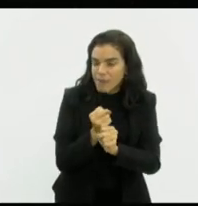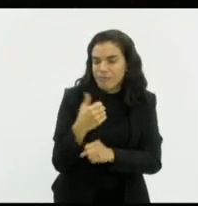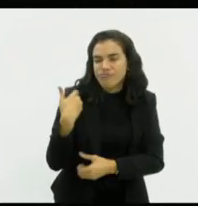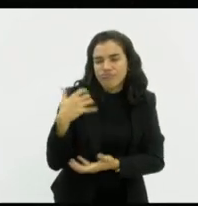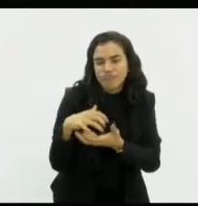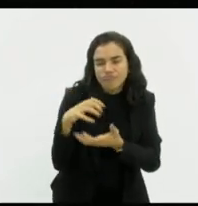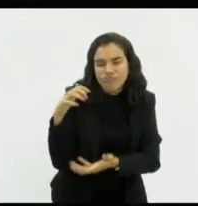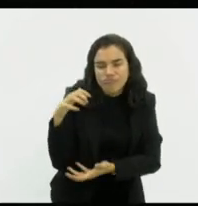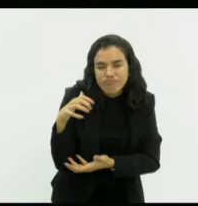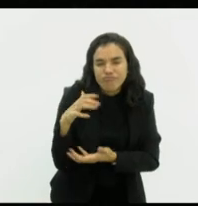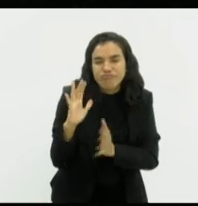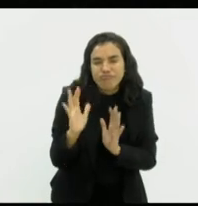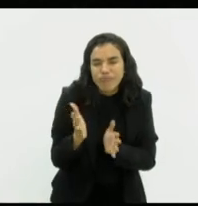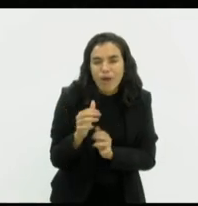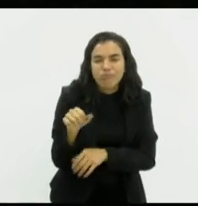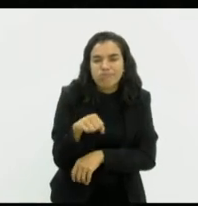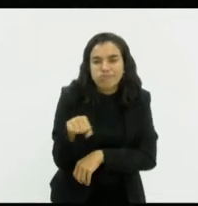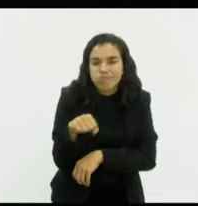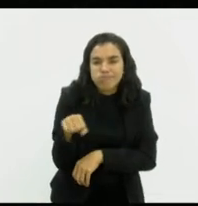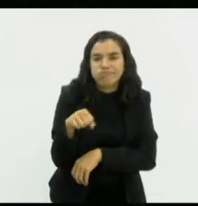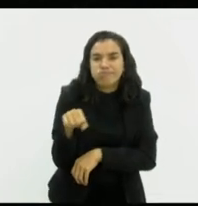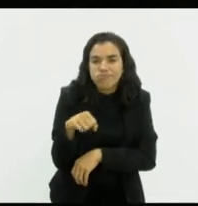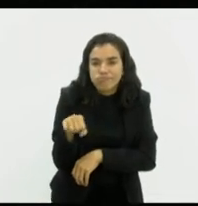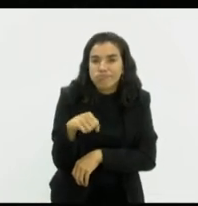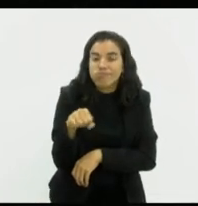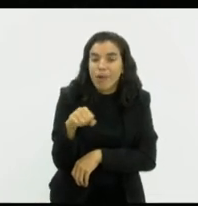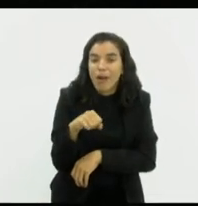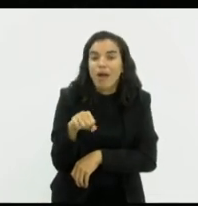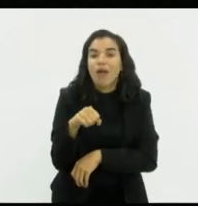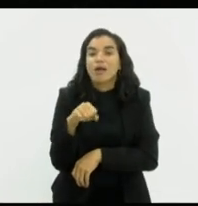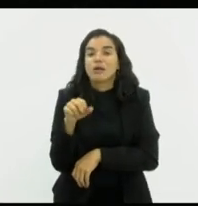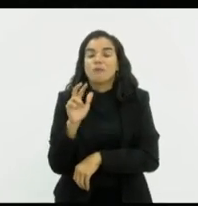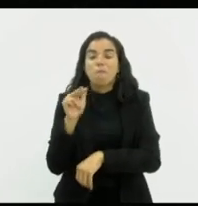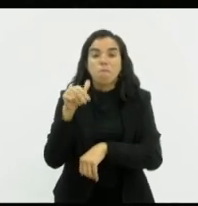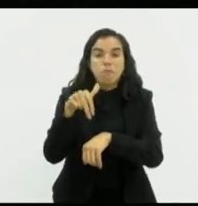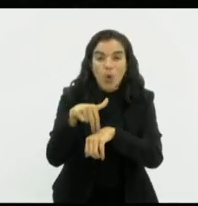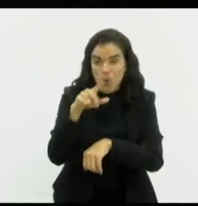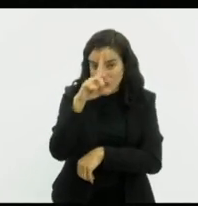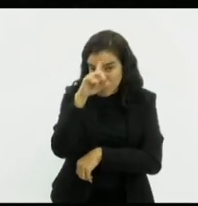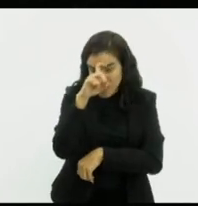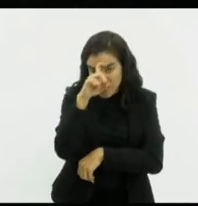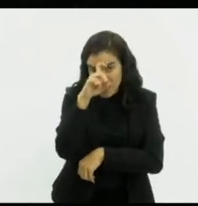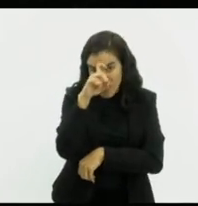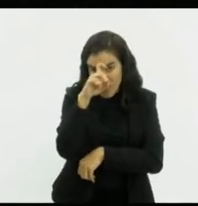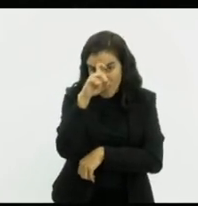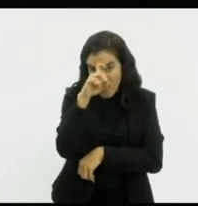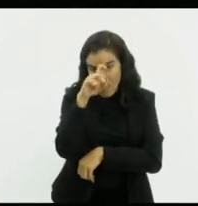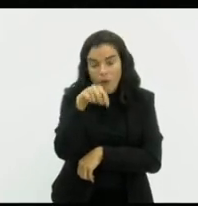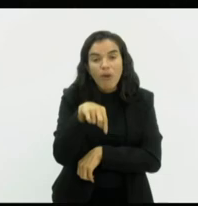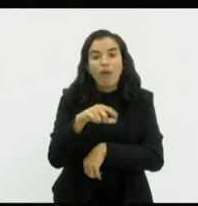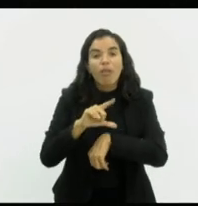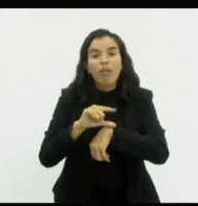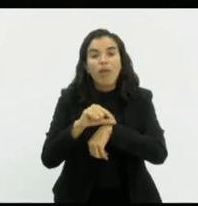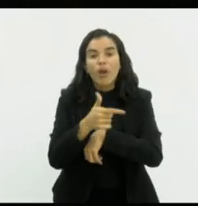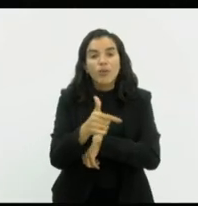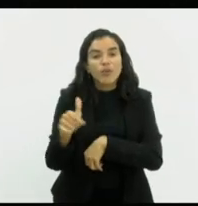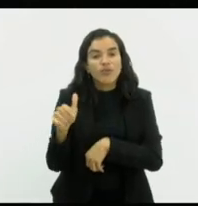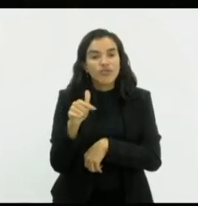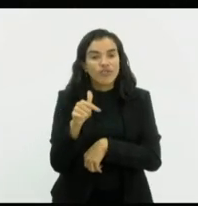idosa. Quando ela foi ao hospital, estava marcado para fazer a cirurgia, chegou na hora, não tinha mais a